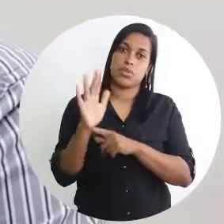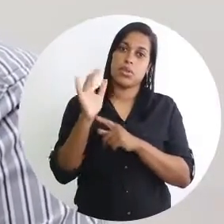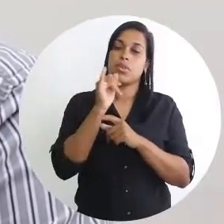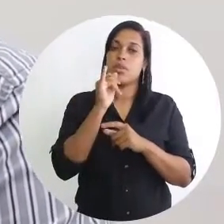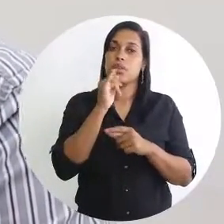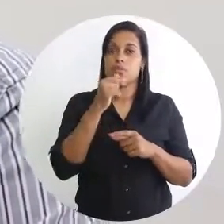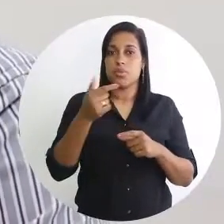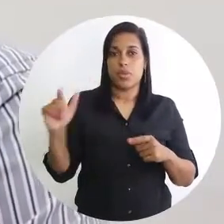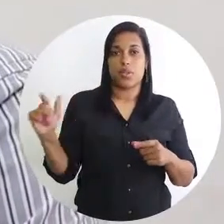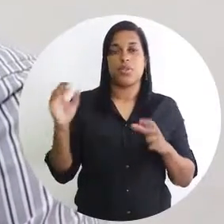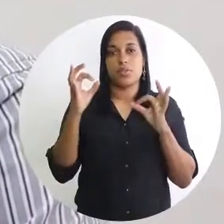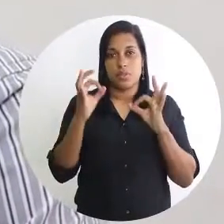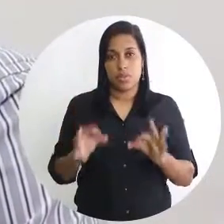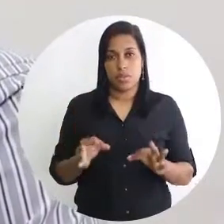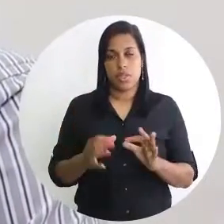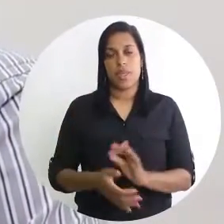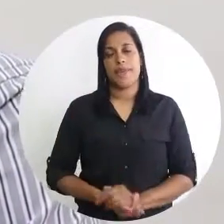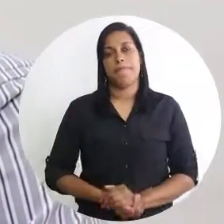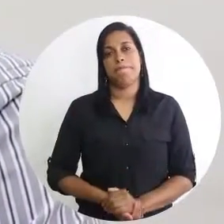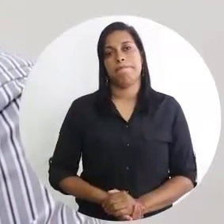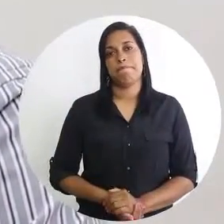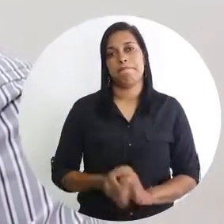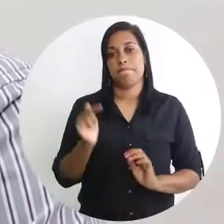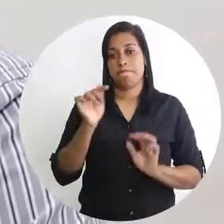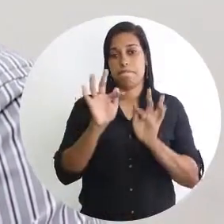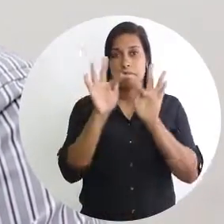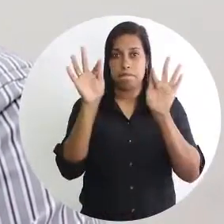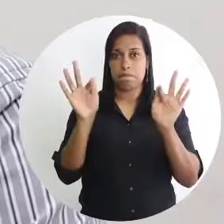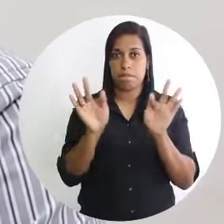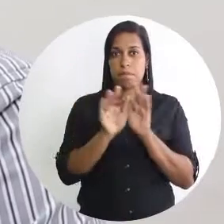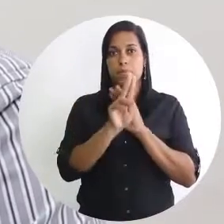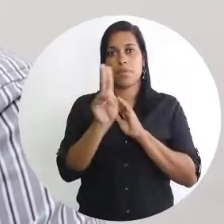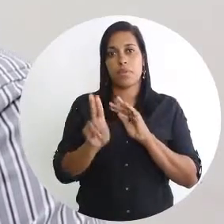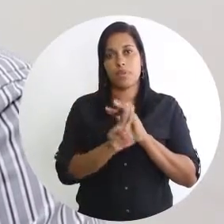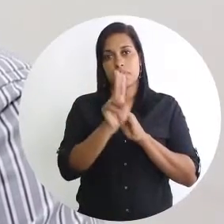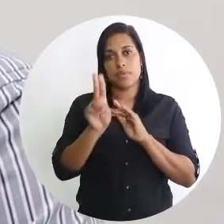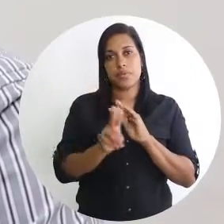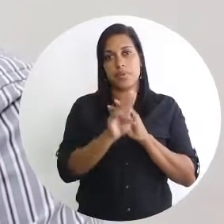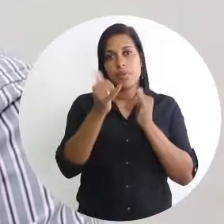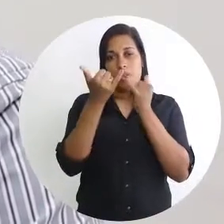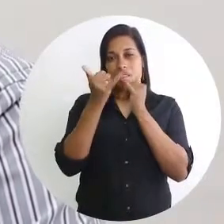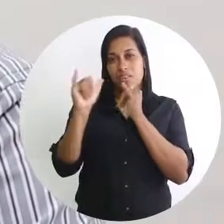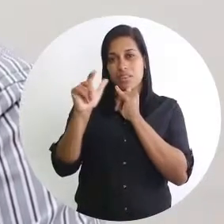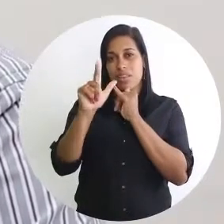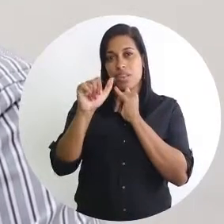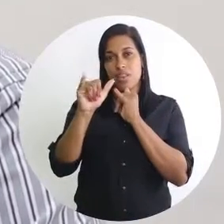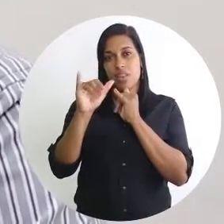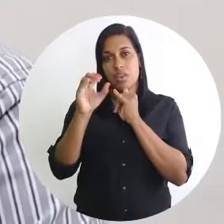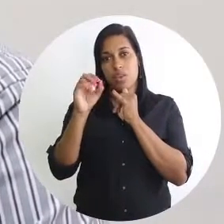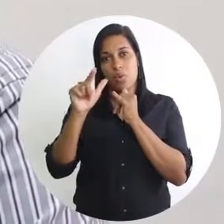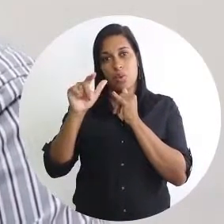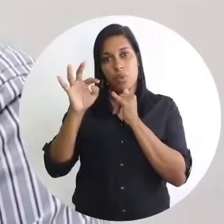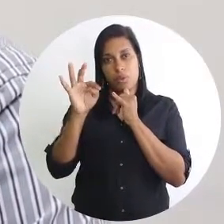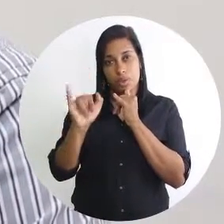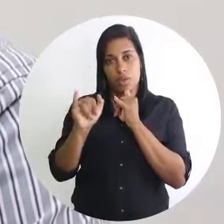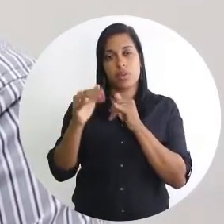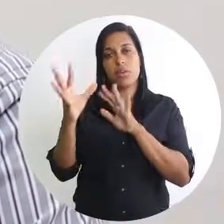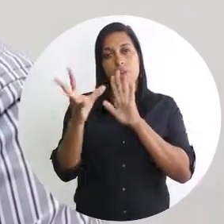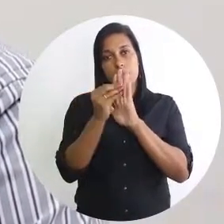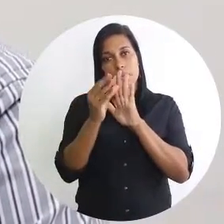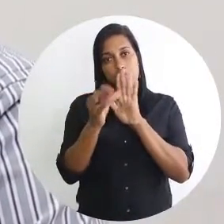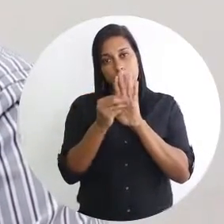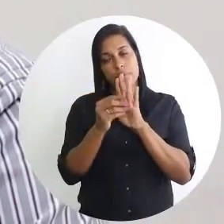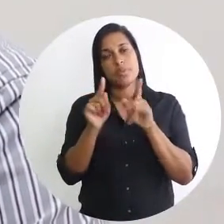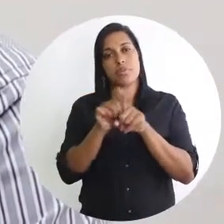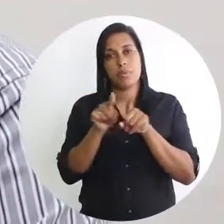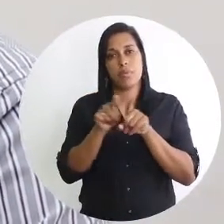anterior, certo? Então essa forma aqui de você utilizar o Linear Layout, você pode colocar os componentes internos